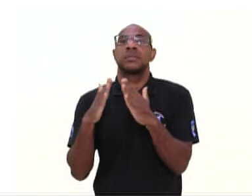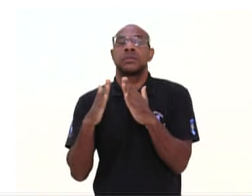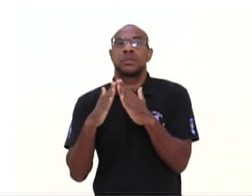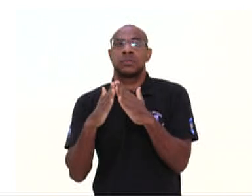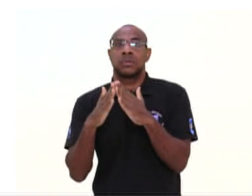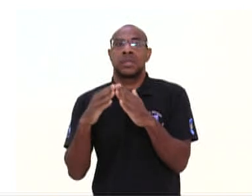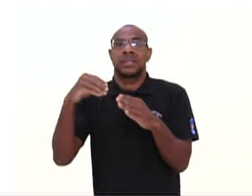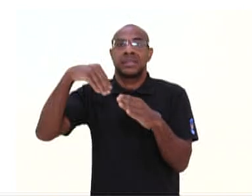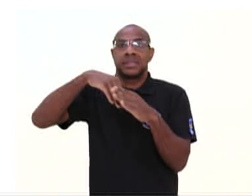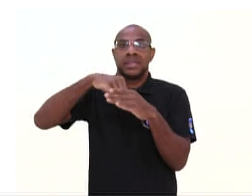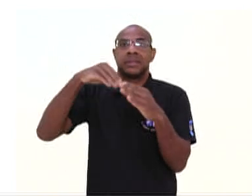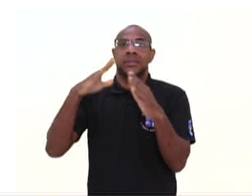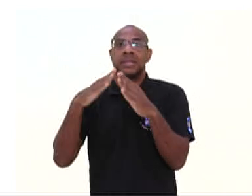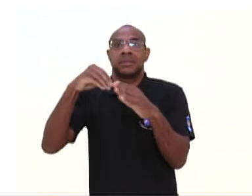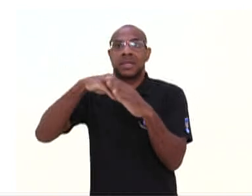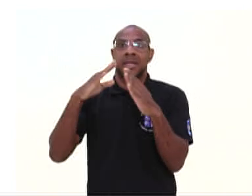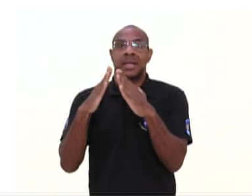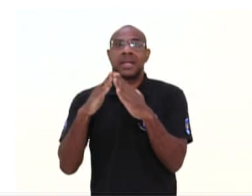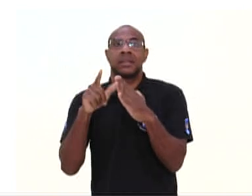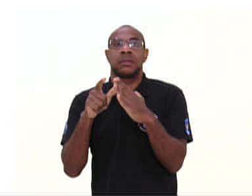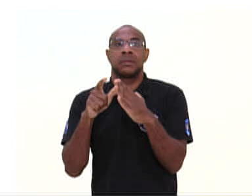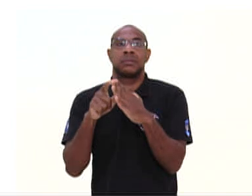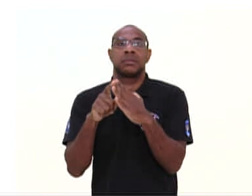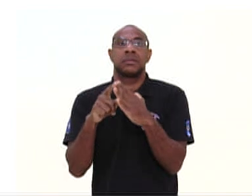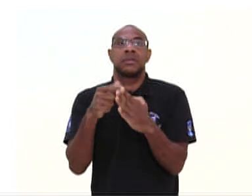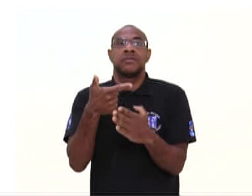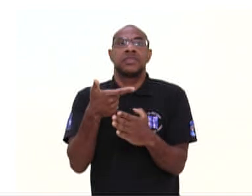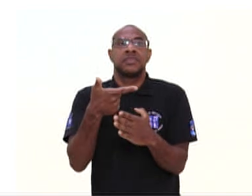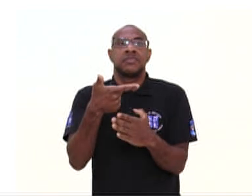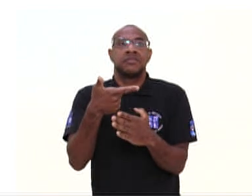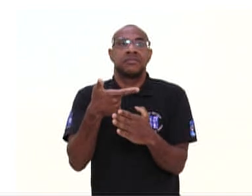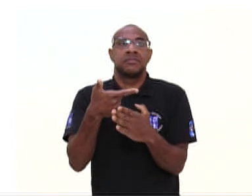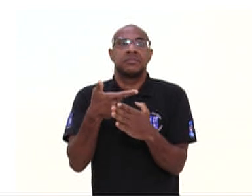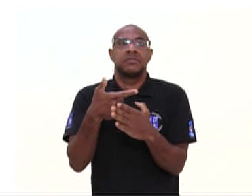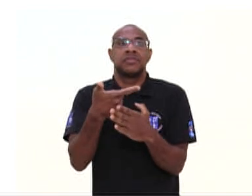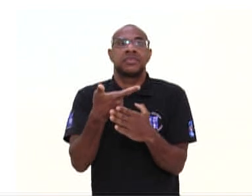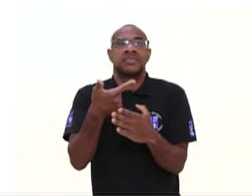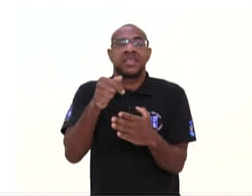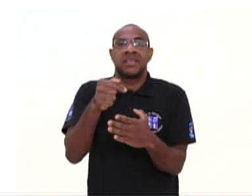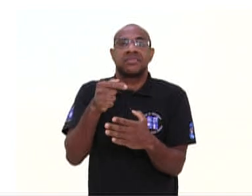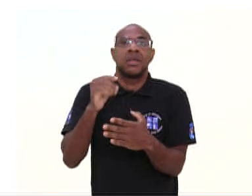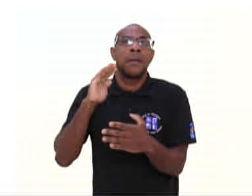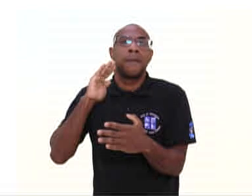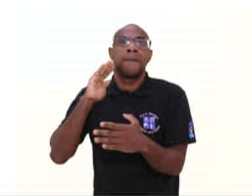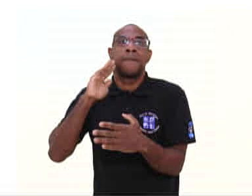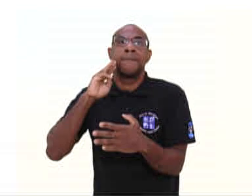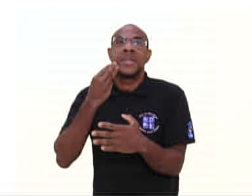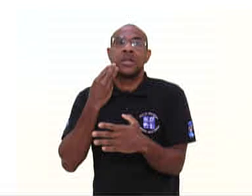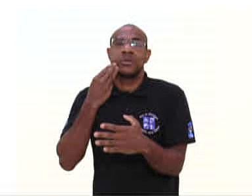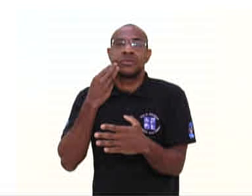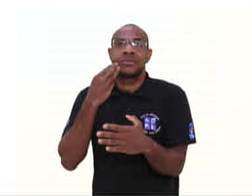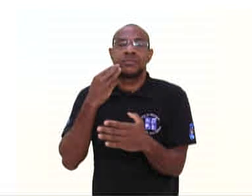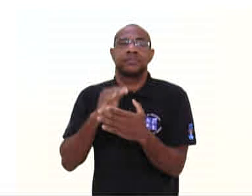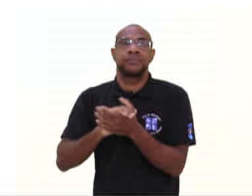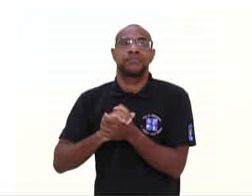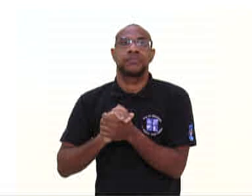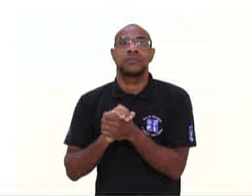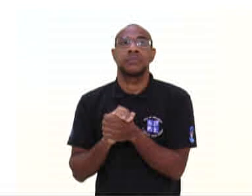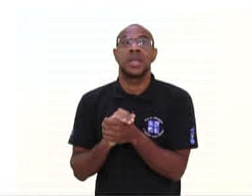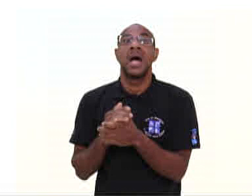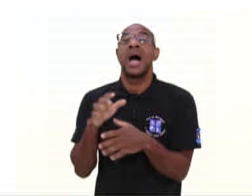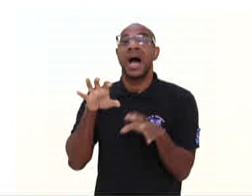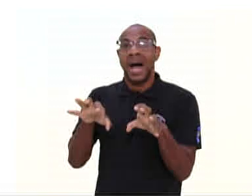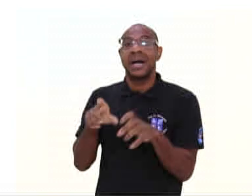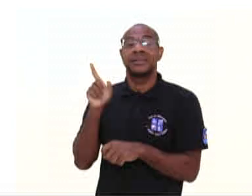de tubo declinou de 27 milhões em 2017 para 23 milhões em 2018. Dessa forma,